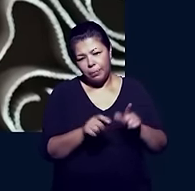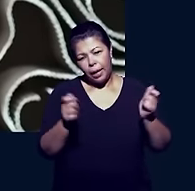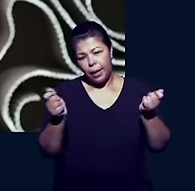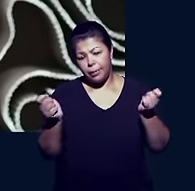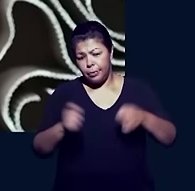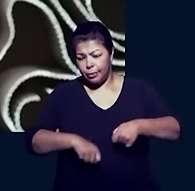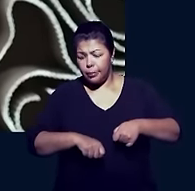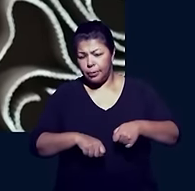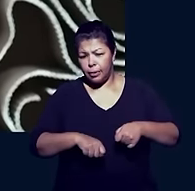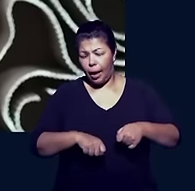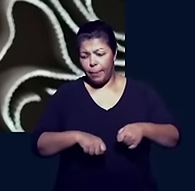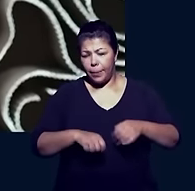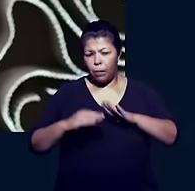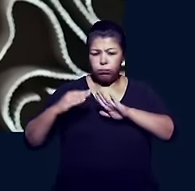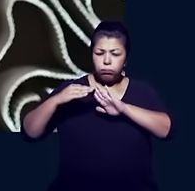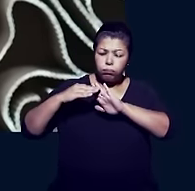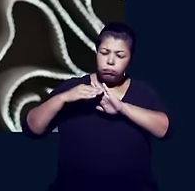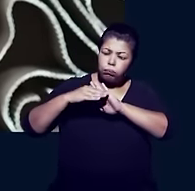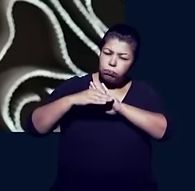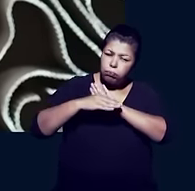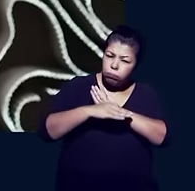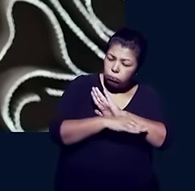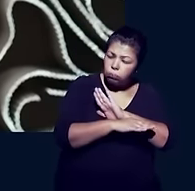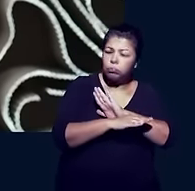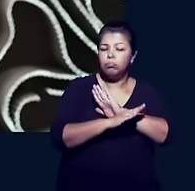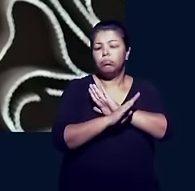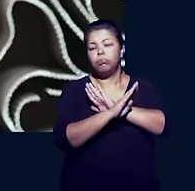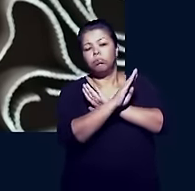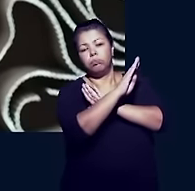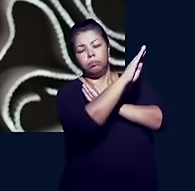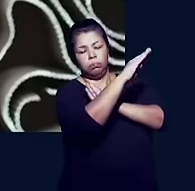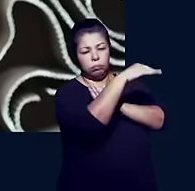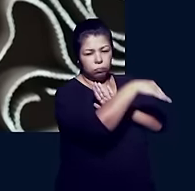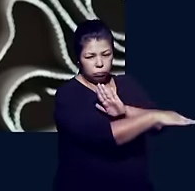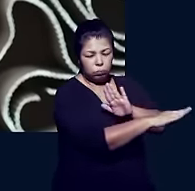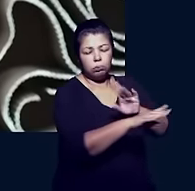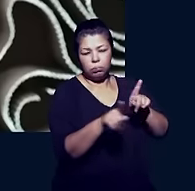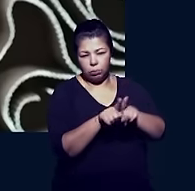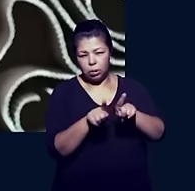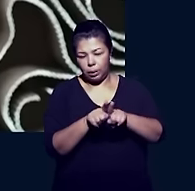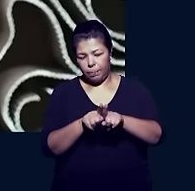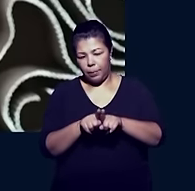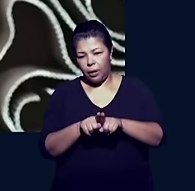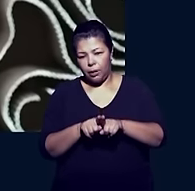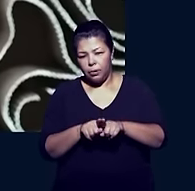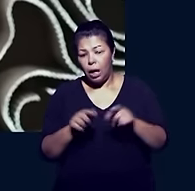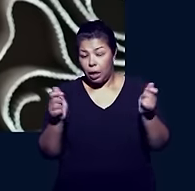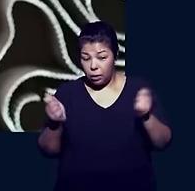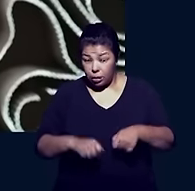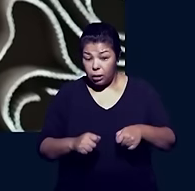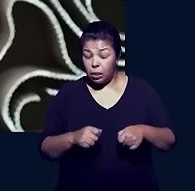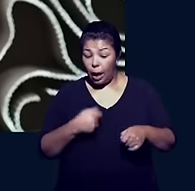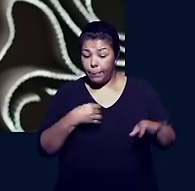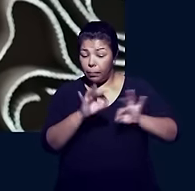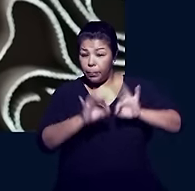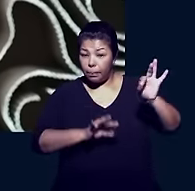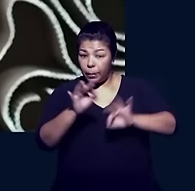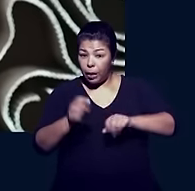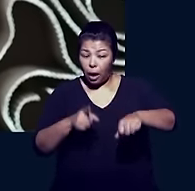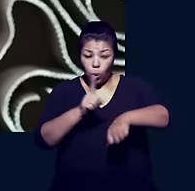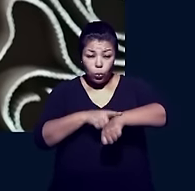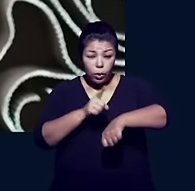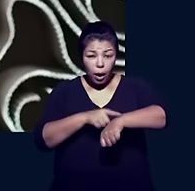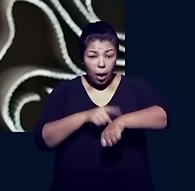desacelerar e na hora que tiver essa tendência né Muito bem definida a gente tem que cabe a gente aqui definir o timing de entrada vai ter muita